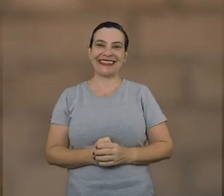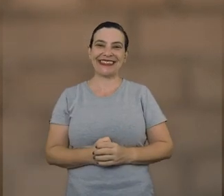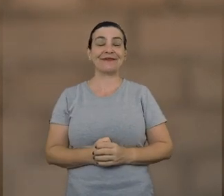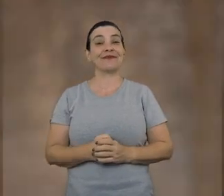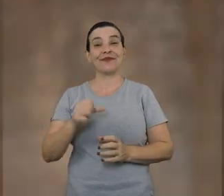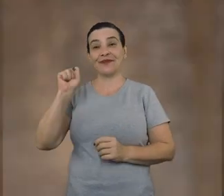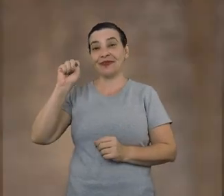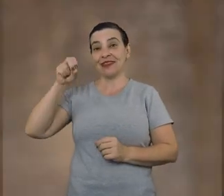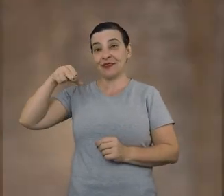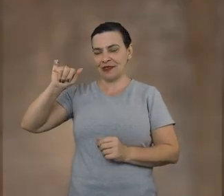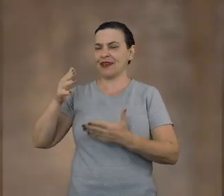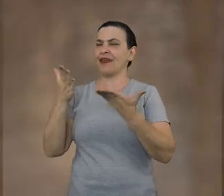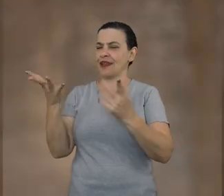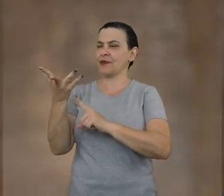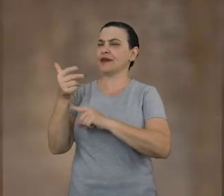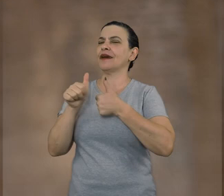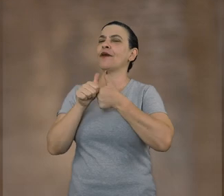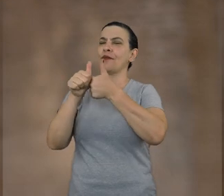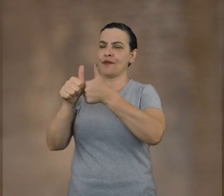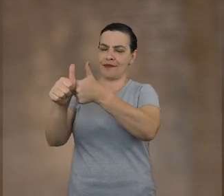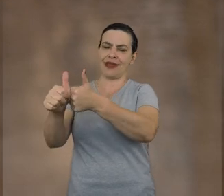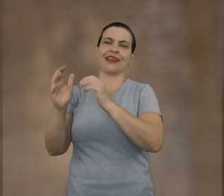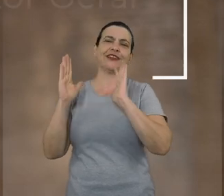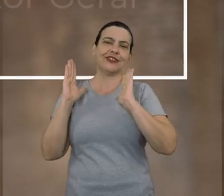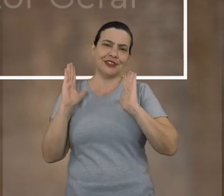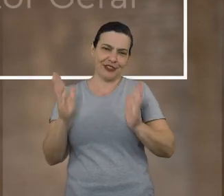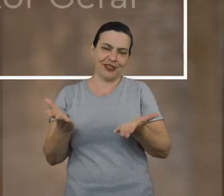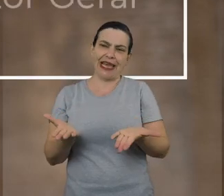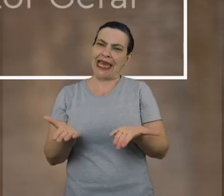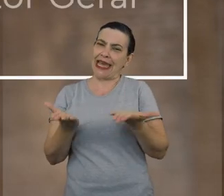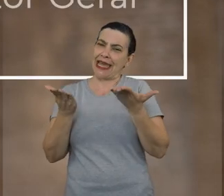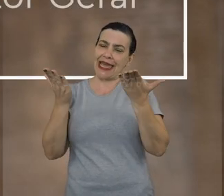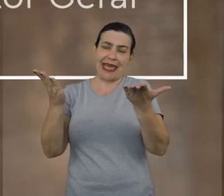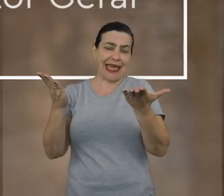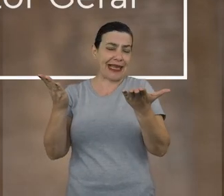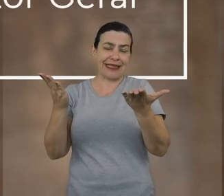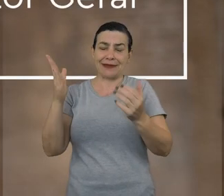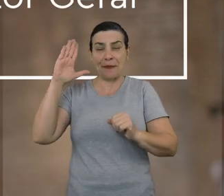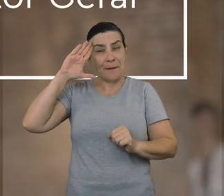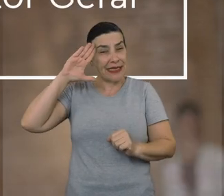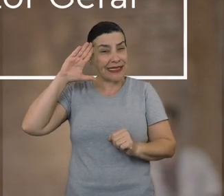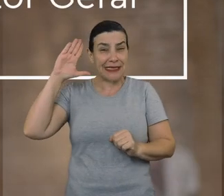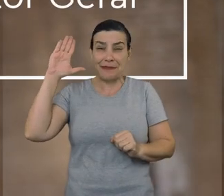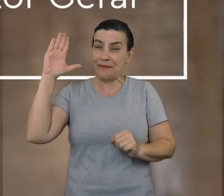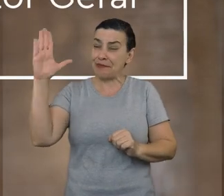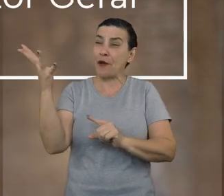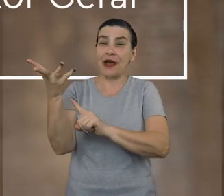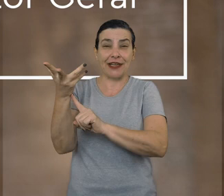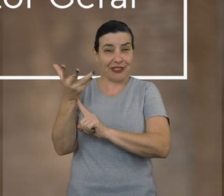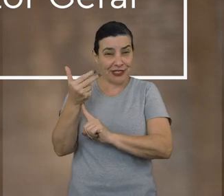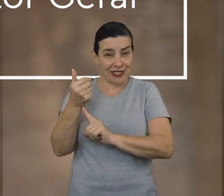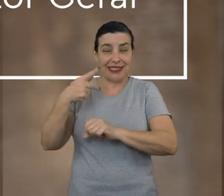há muito tempo. Digo, eu, uma das principais escultoras no Brasil da atualidade, que trata de muitas questões